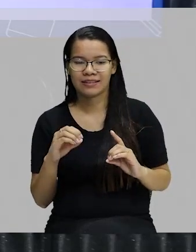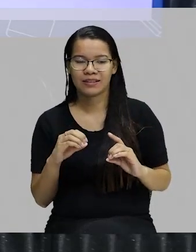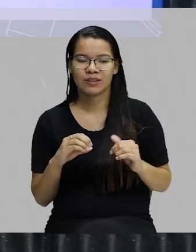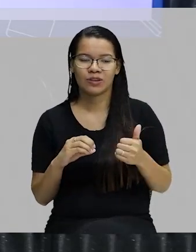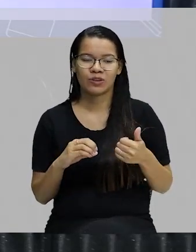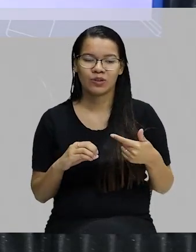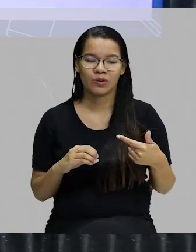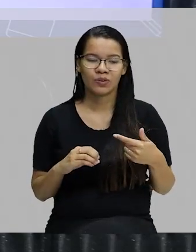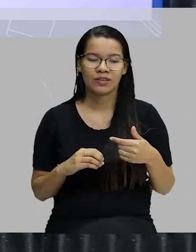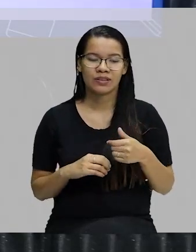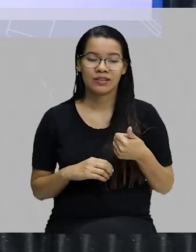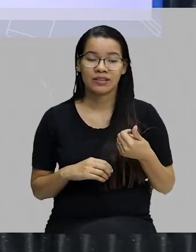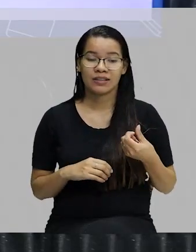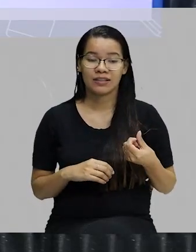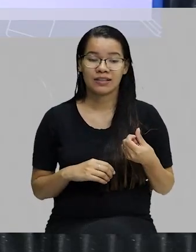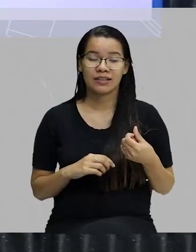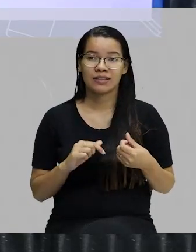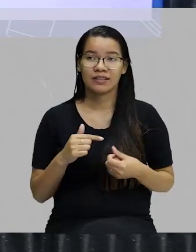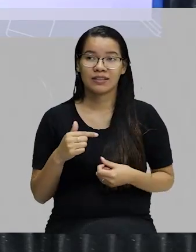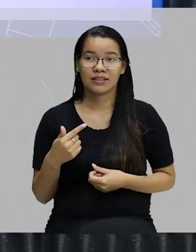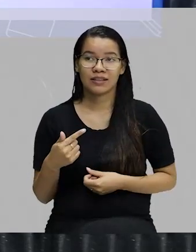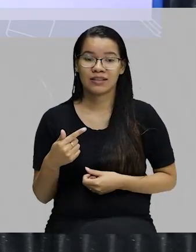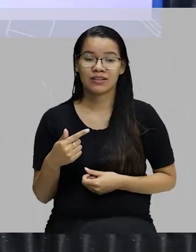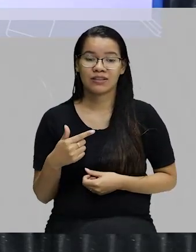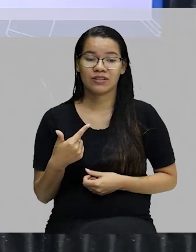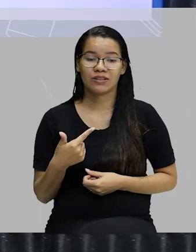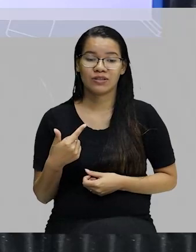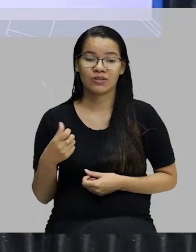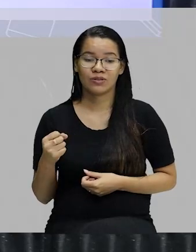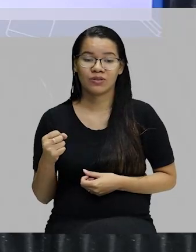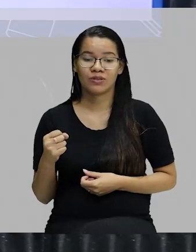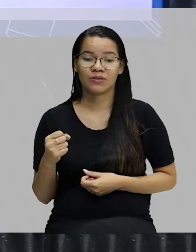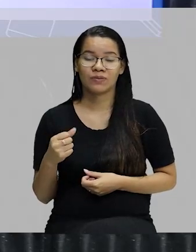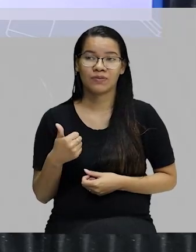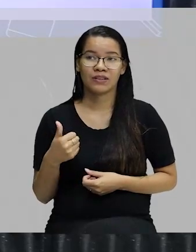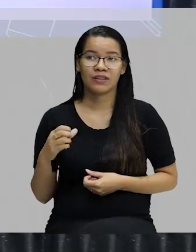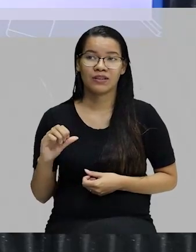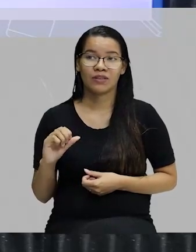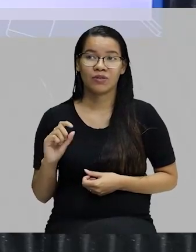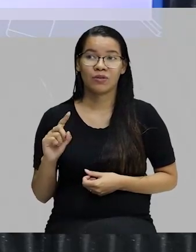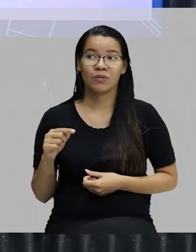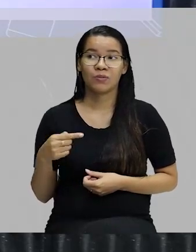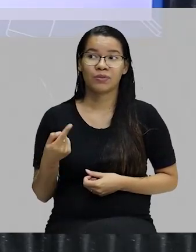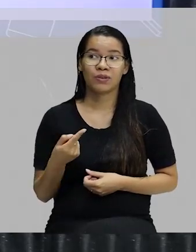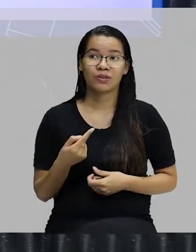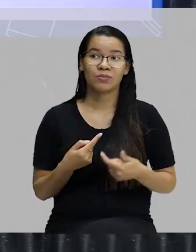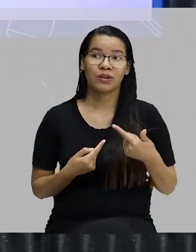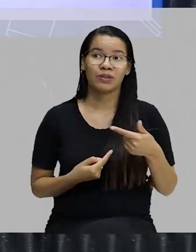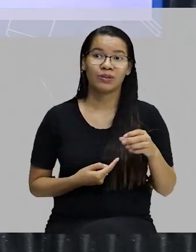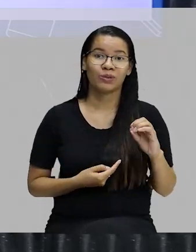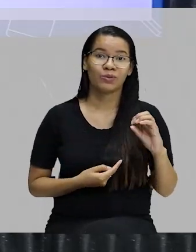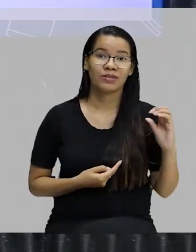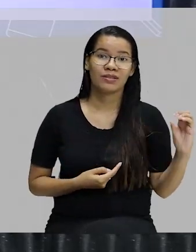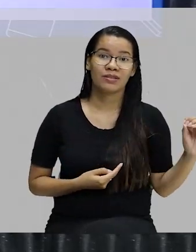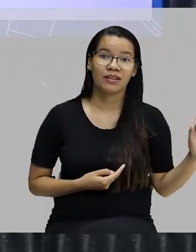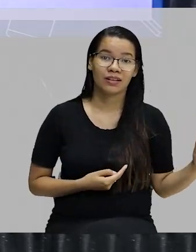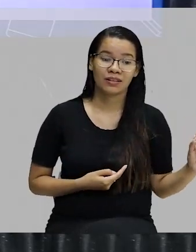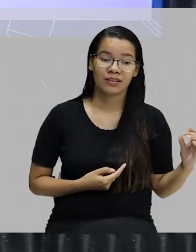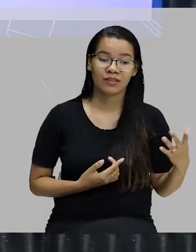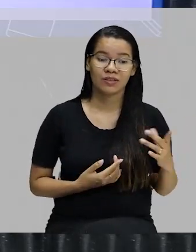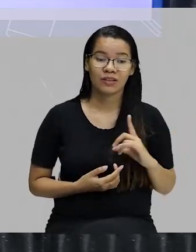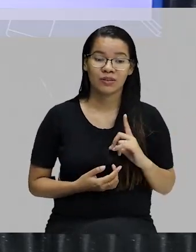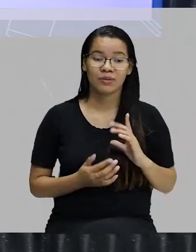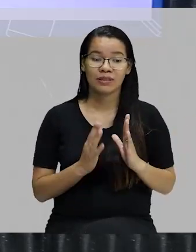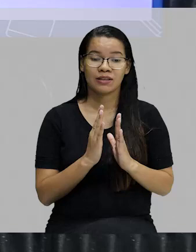17, 18, 19. Quem é o próximo? 200, tá? Então, aqui nesse caso aqui, eu tenho uma